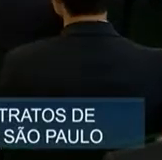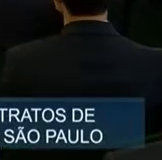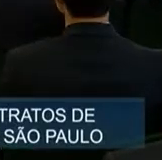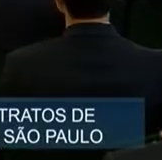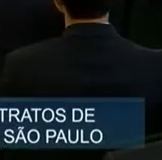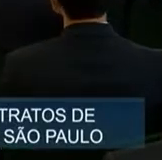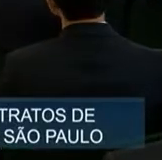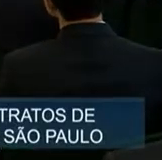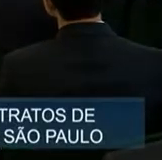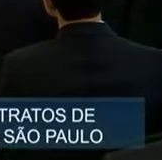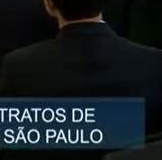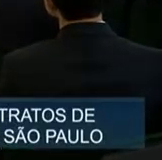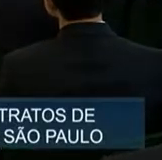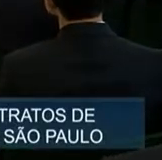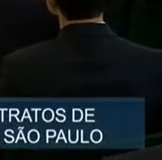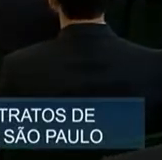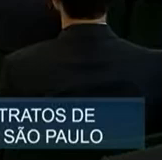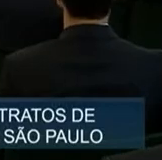aí